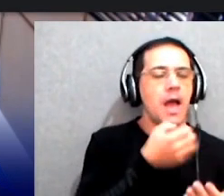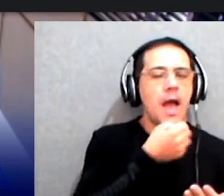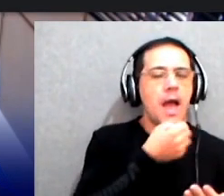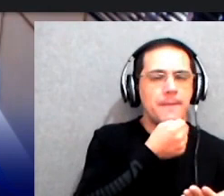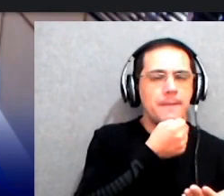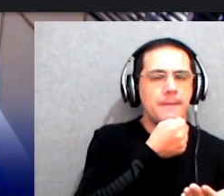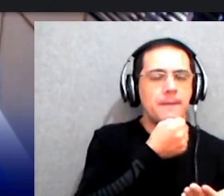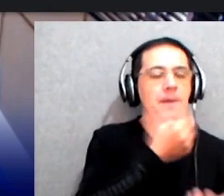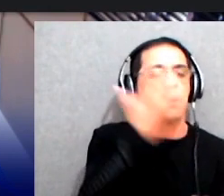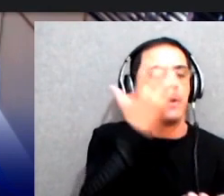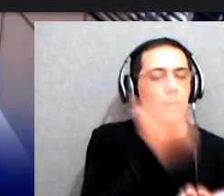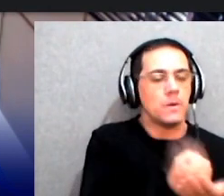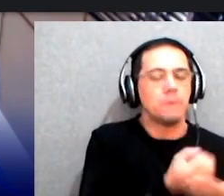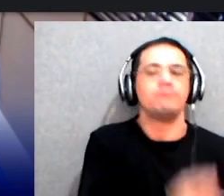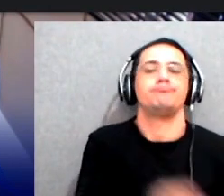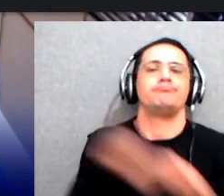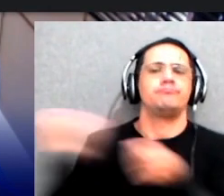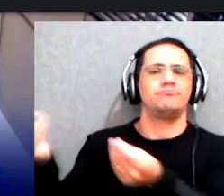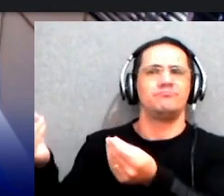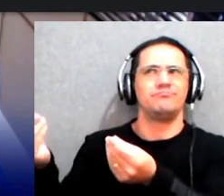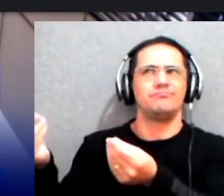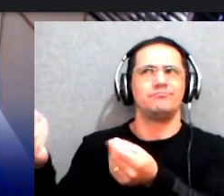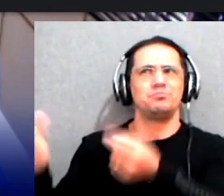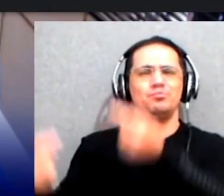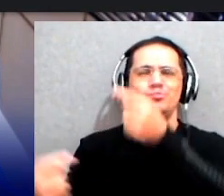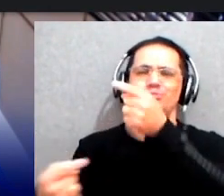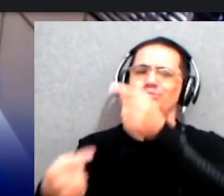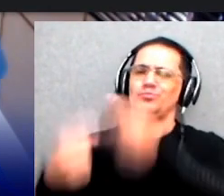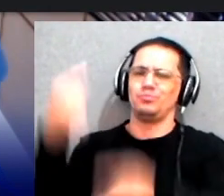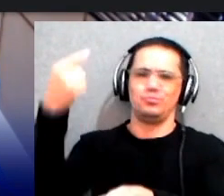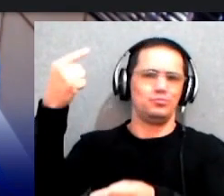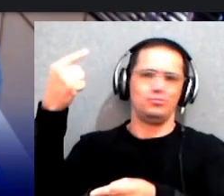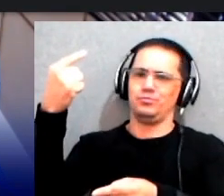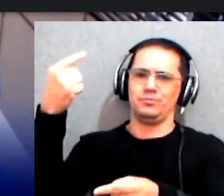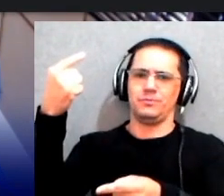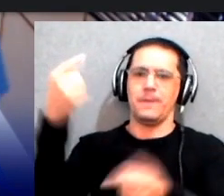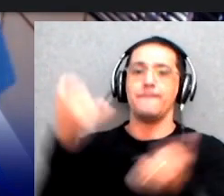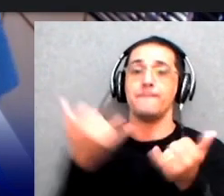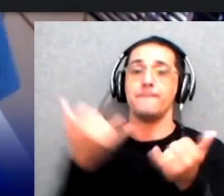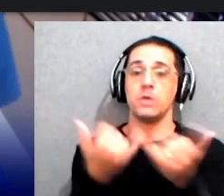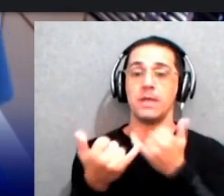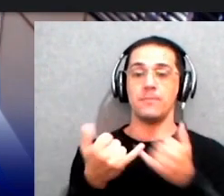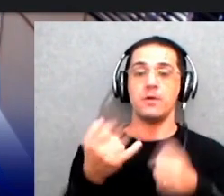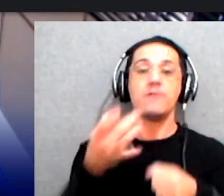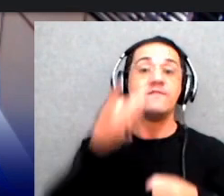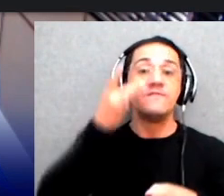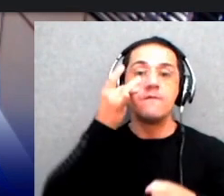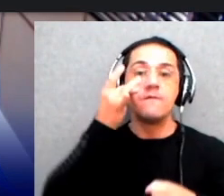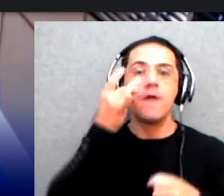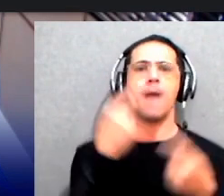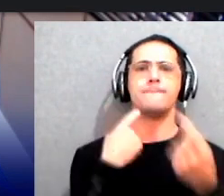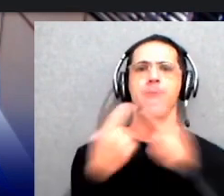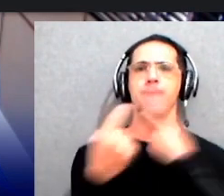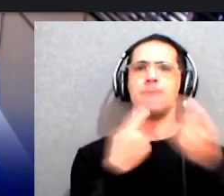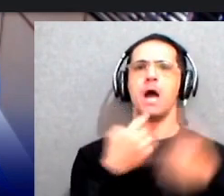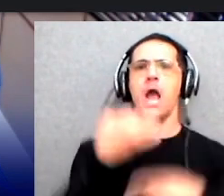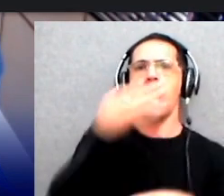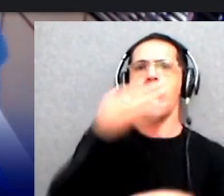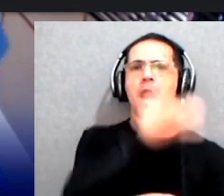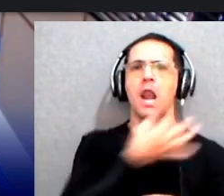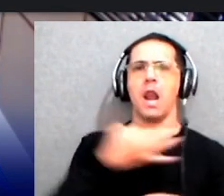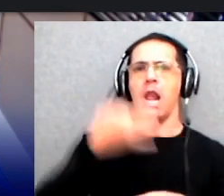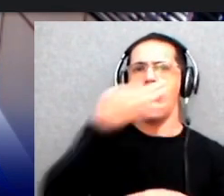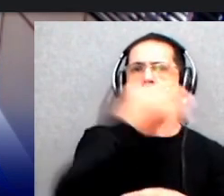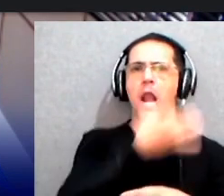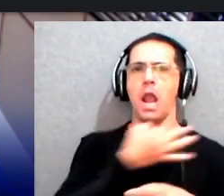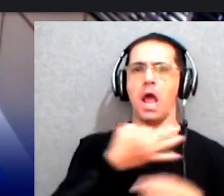é justiça. Isso é um faz de conta. Uma coisa é nós estarmos aqui em tempo real fazendo uma sustentação oral no tribunal. Ok, podemos